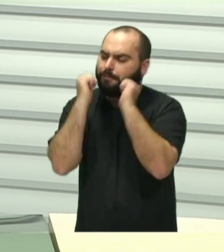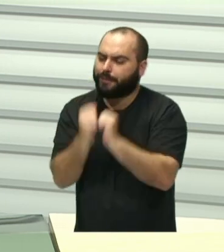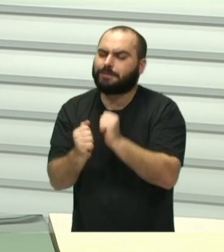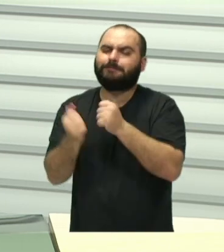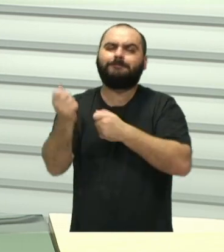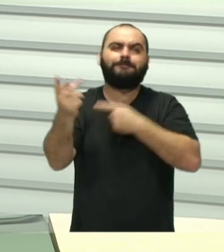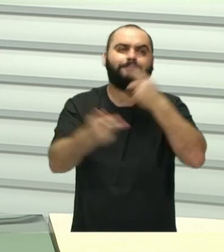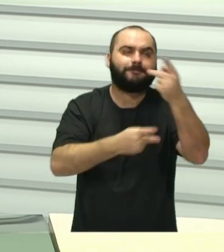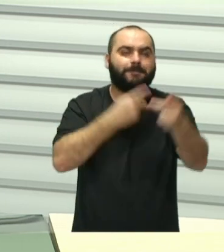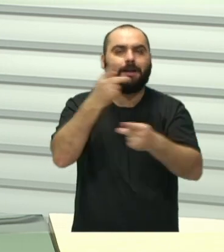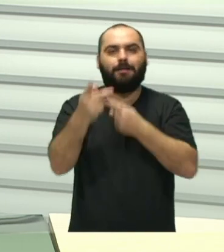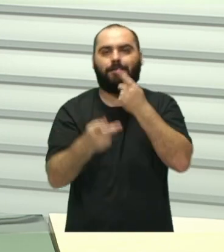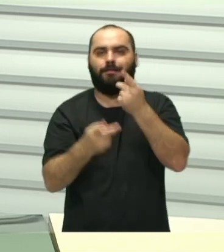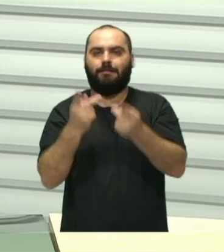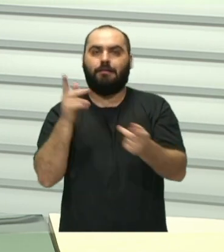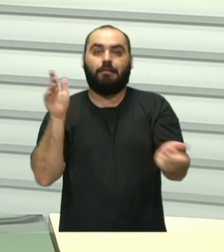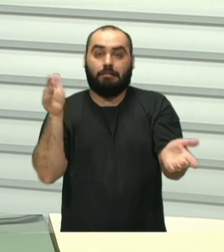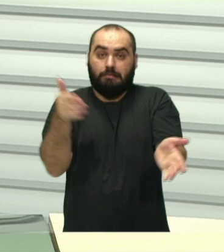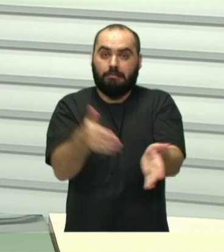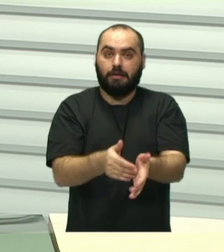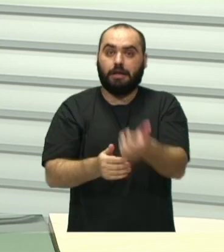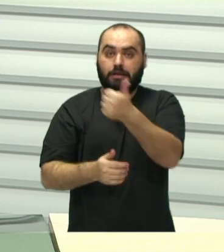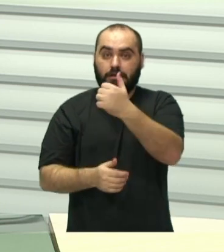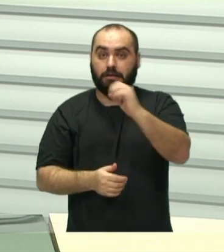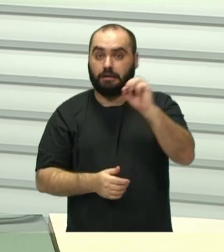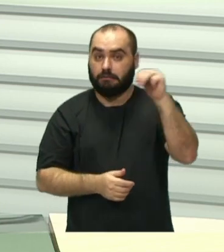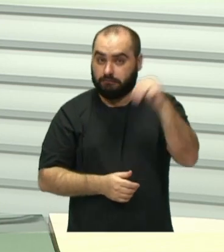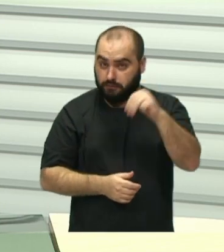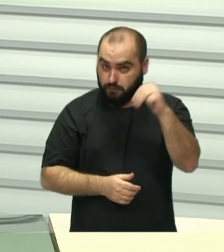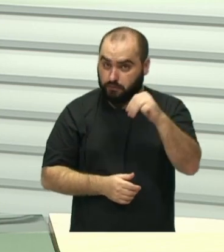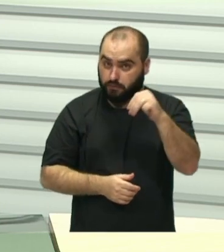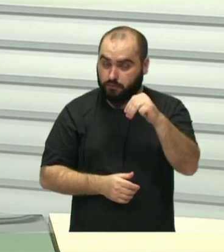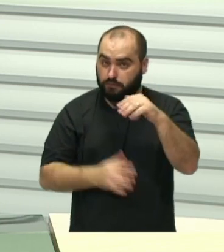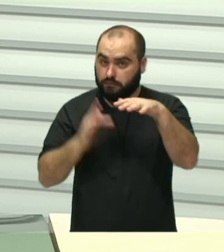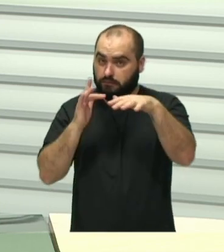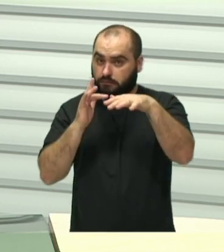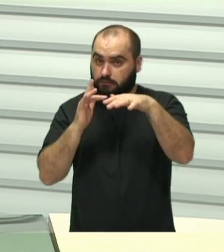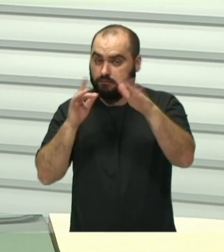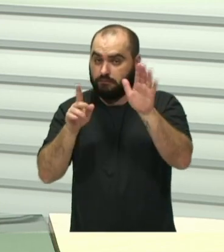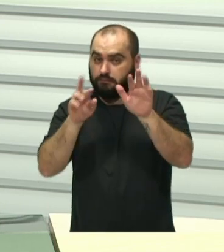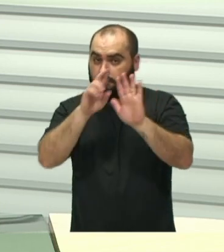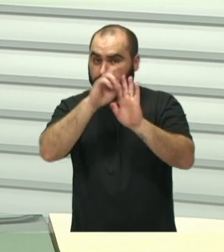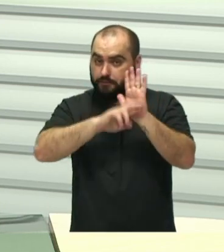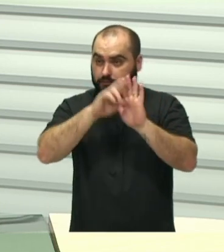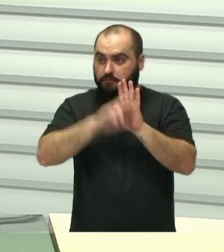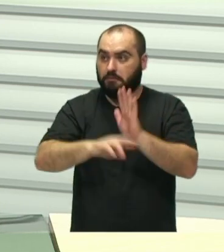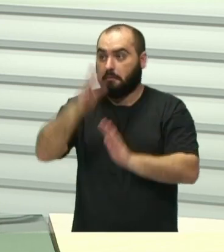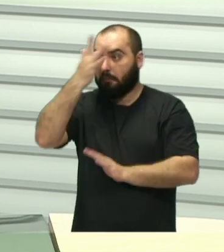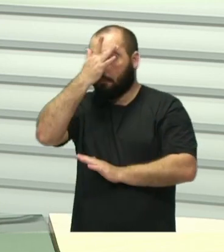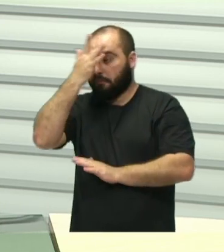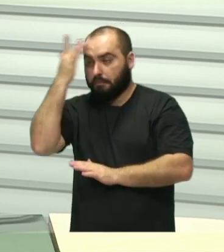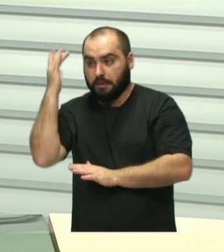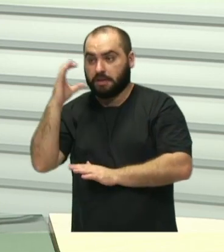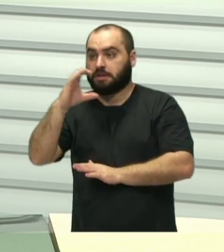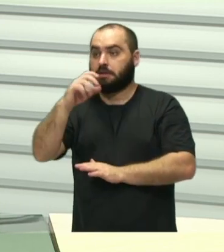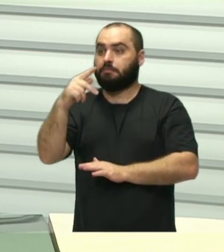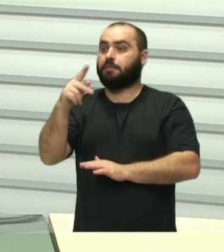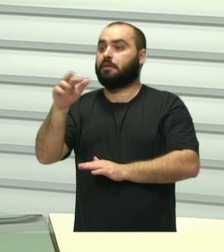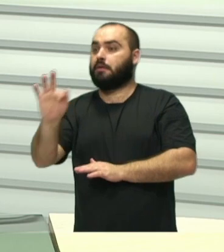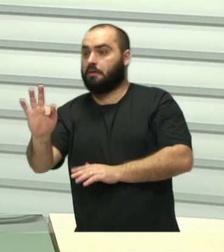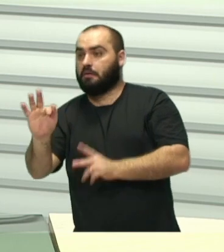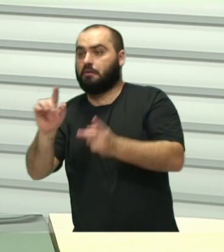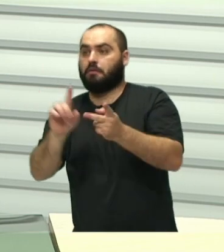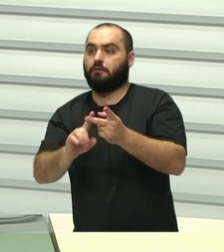então são Até Dez minutos que nosso rendimento previsto que algum membro da comunidade seja pessoa física ou pessoa jurídica